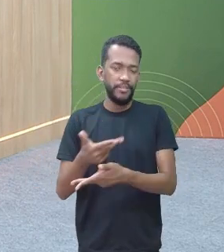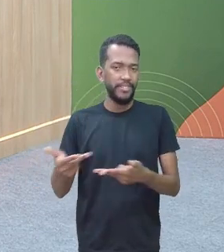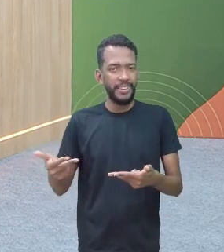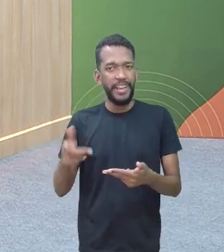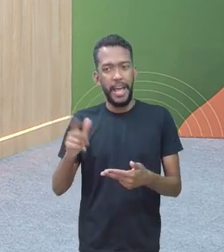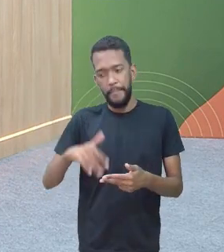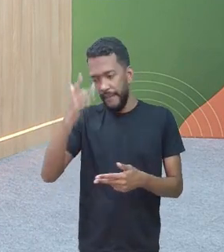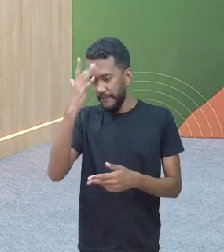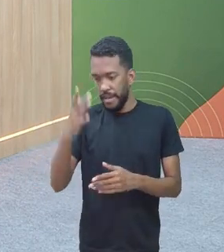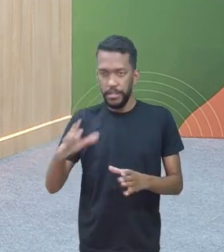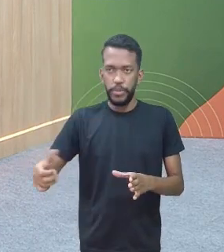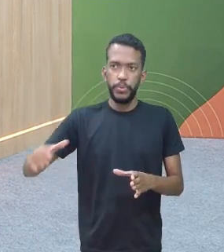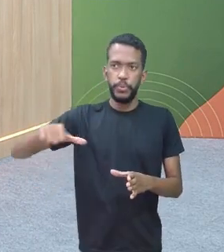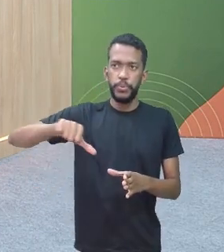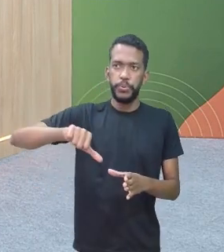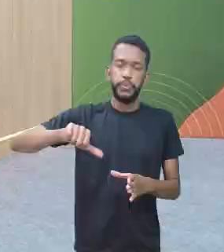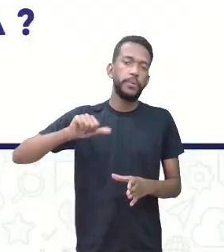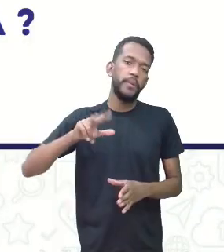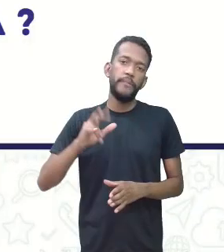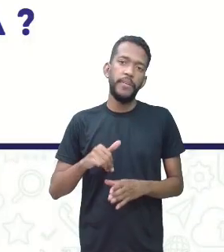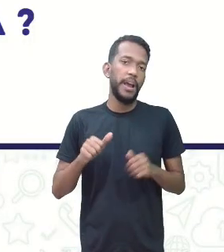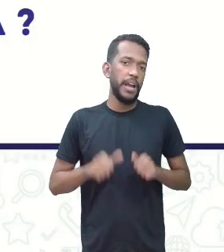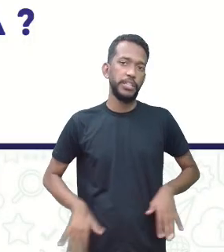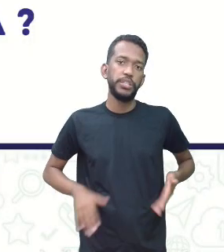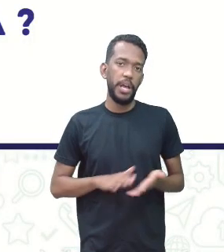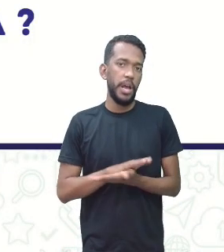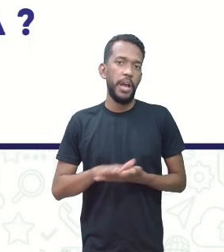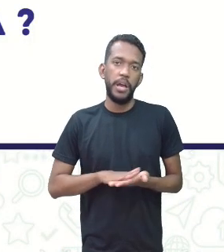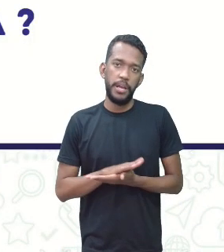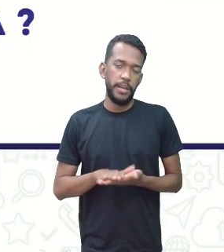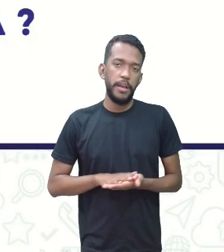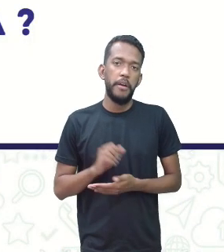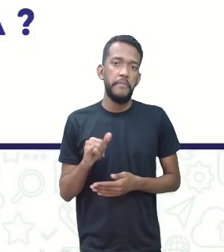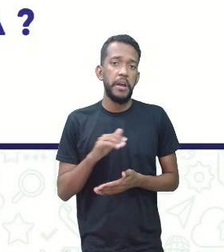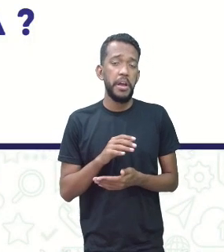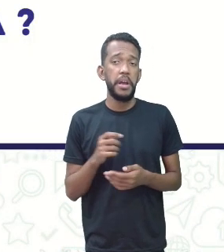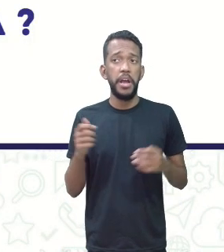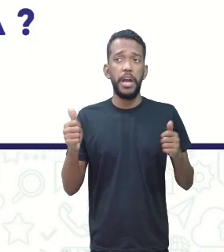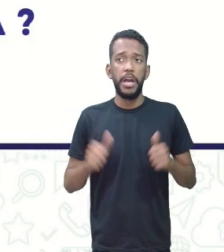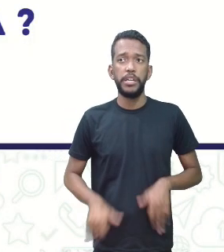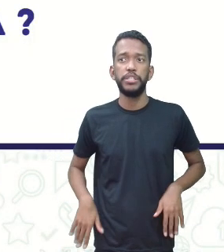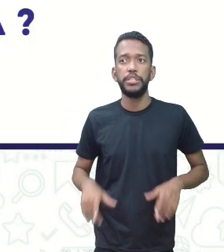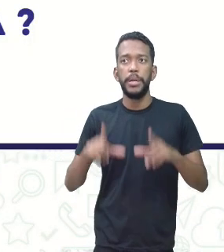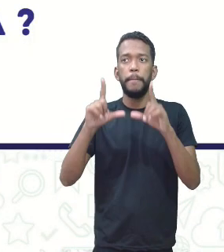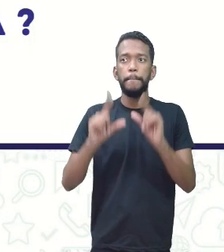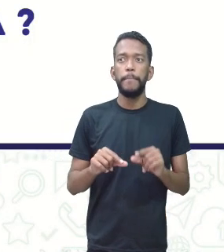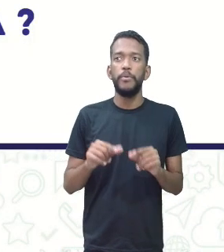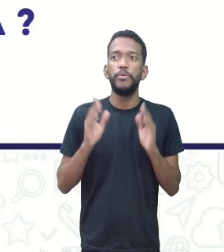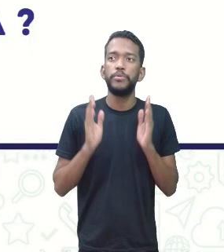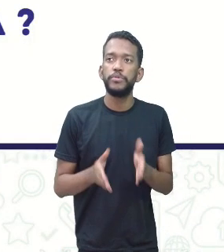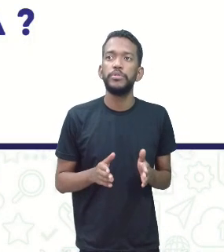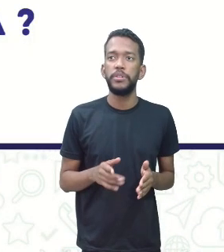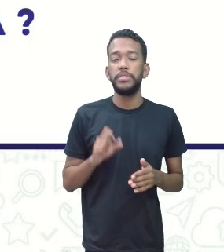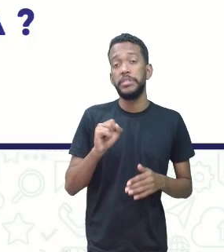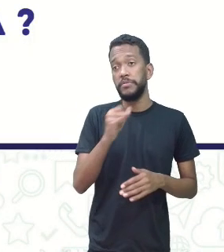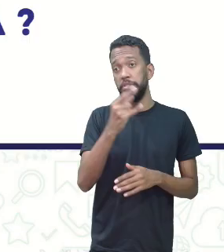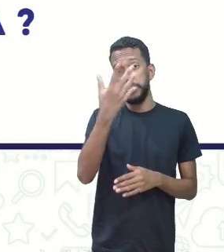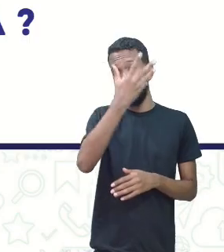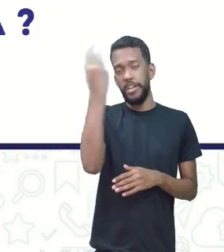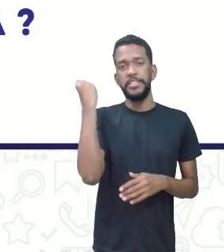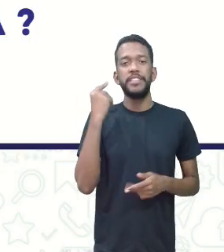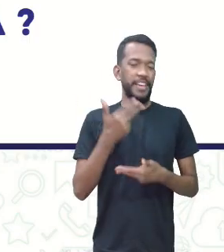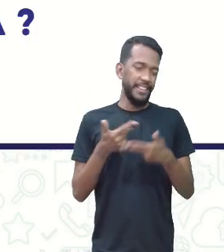ser coletada, então você não vai gastar água, ou você vai gastar muito pouco, né? Caso você esqueça de pegar essa água ali, tá